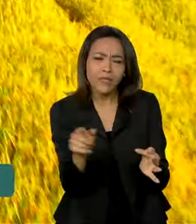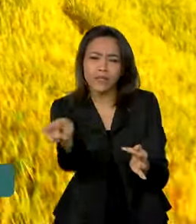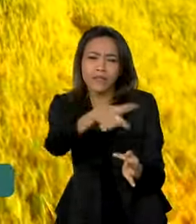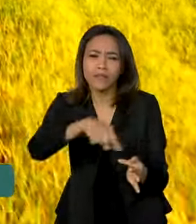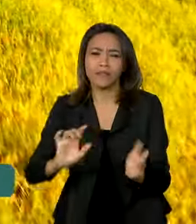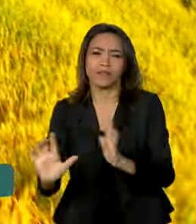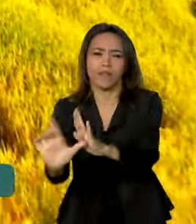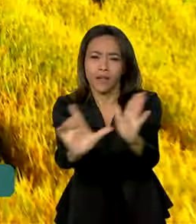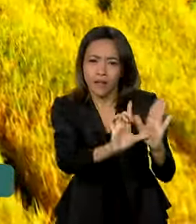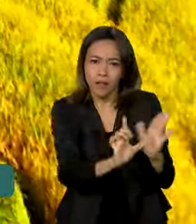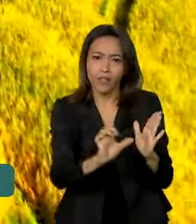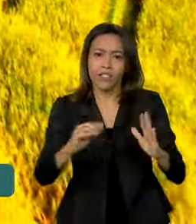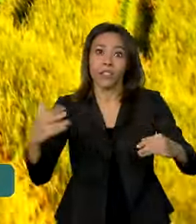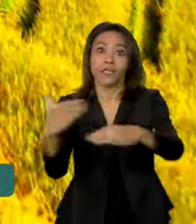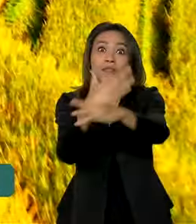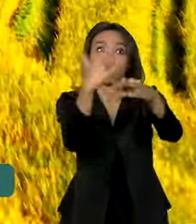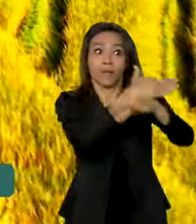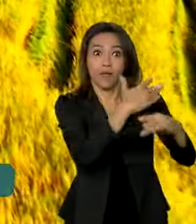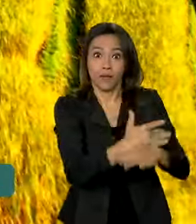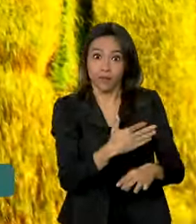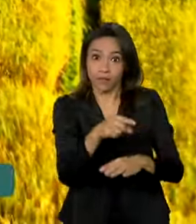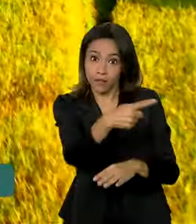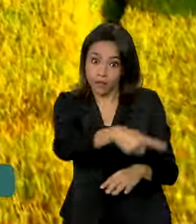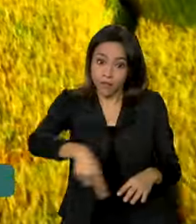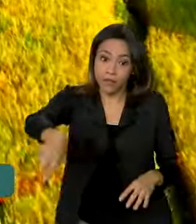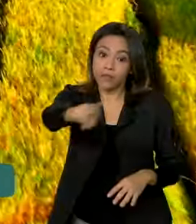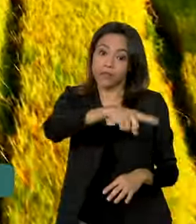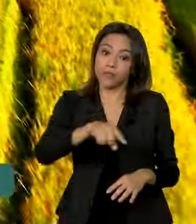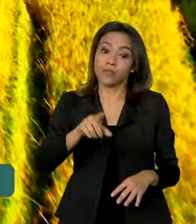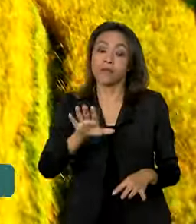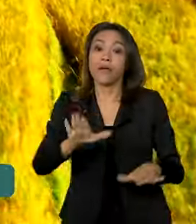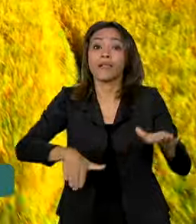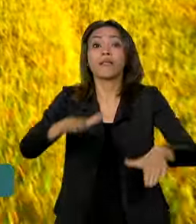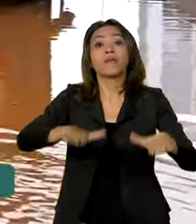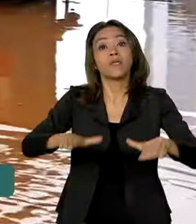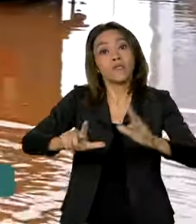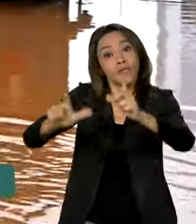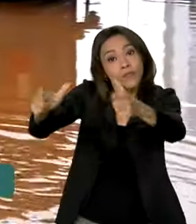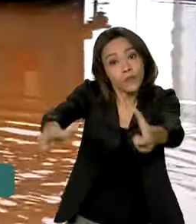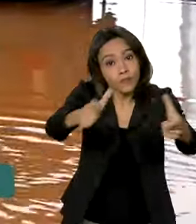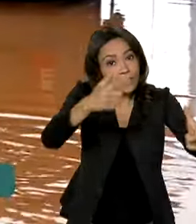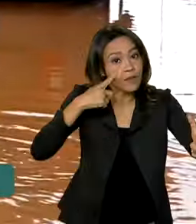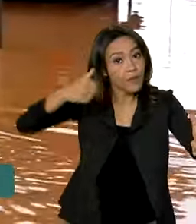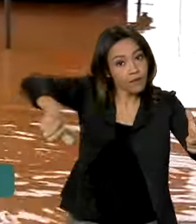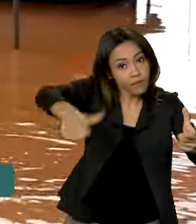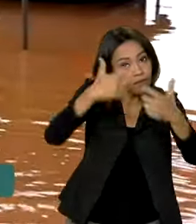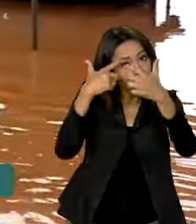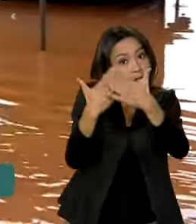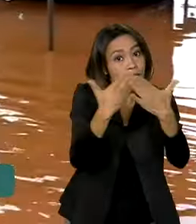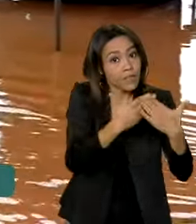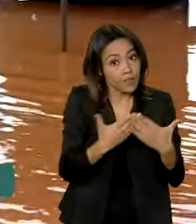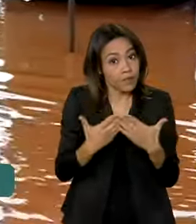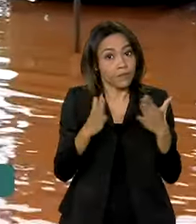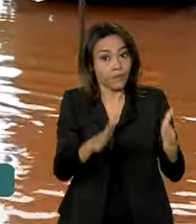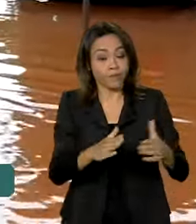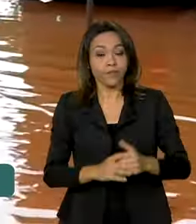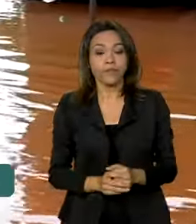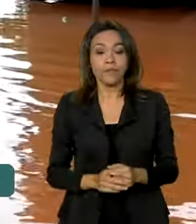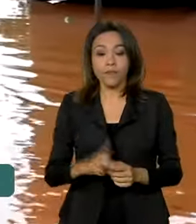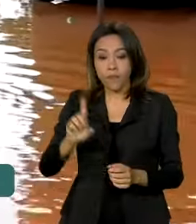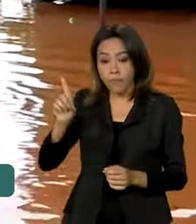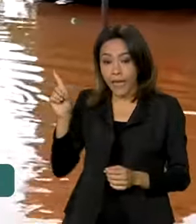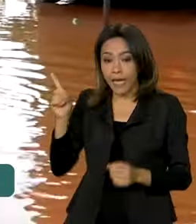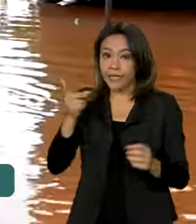metropolitanas de acordo com os indicadores de insegurança alimentar exceto o Rio Grande do Sul a